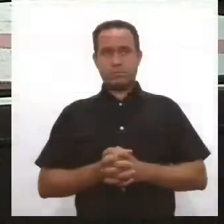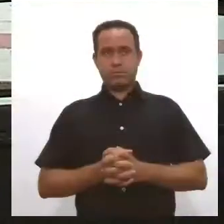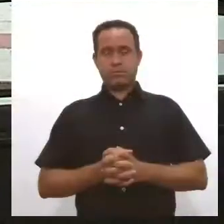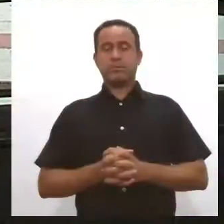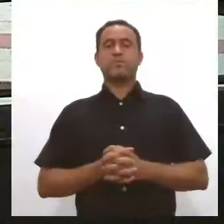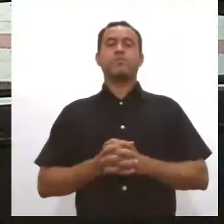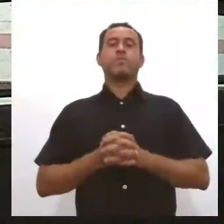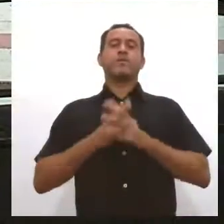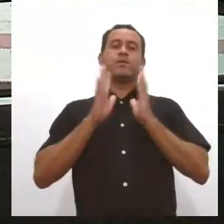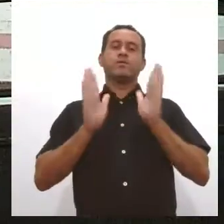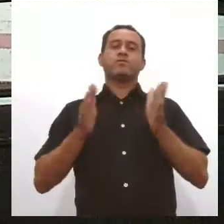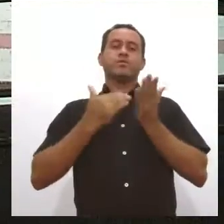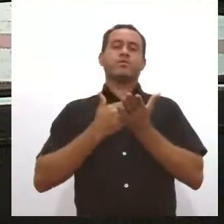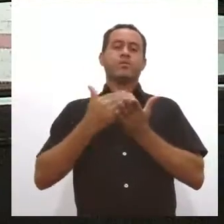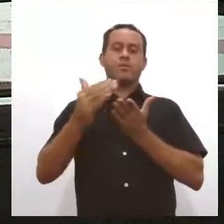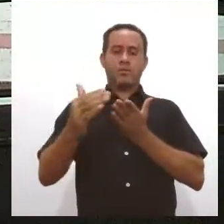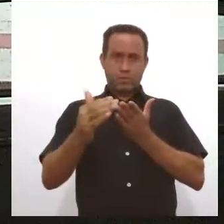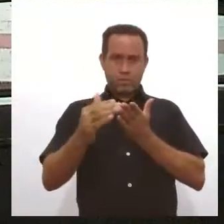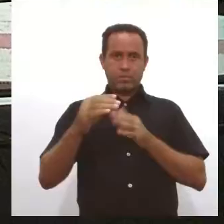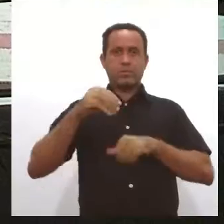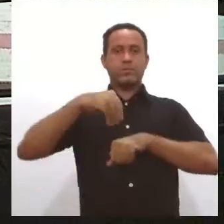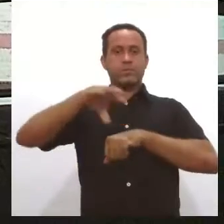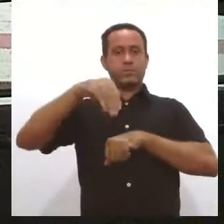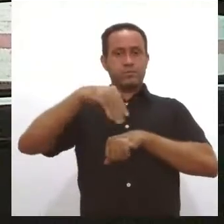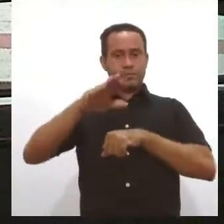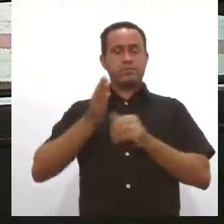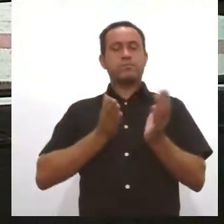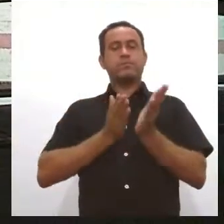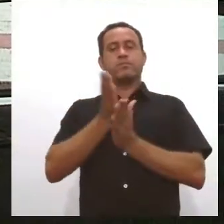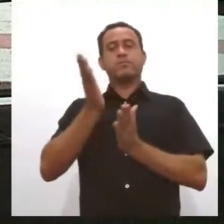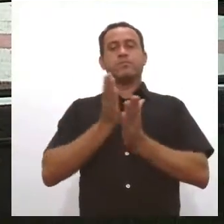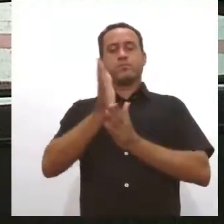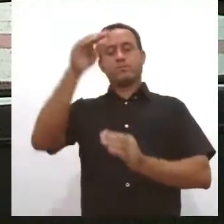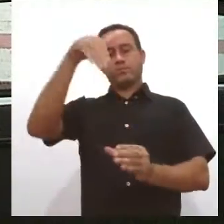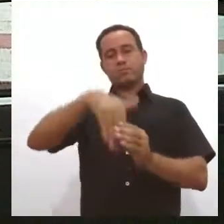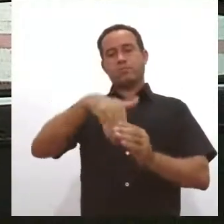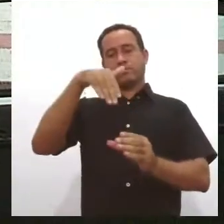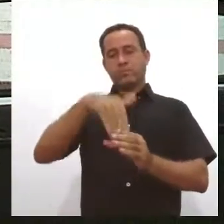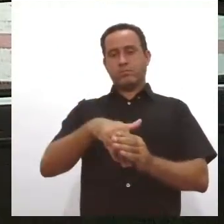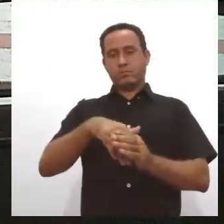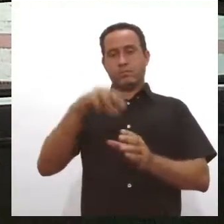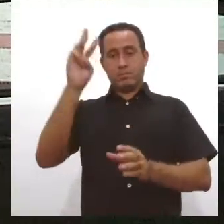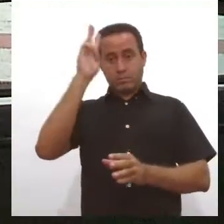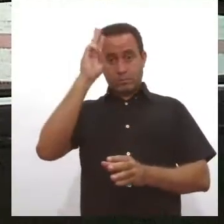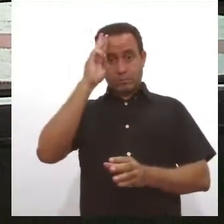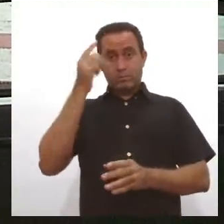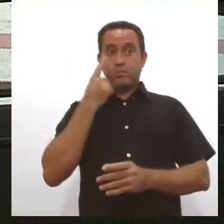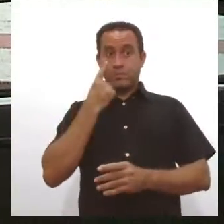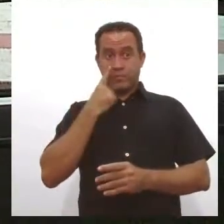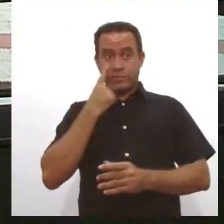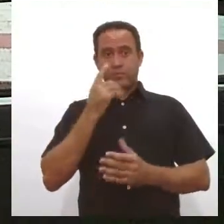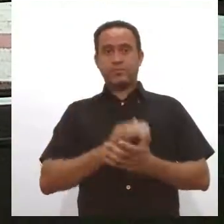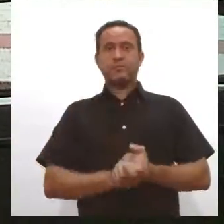E a gente já começa com as indicações que foram votadas na sessão desta terça-feira. Acompanhe.